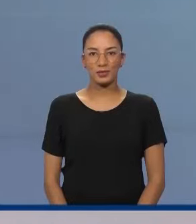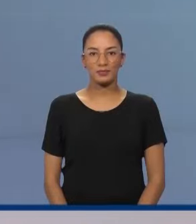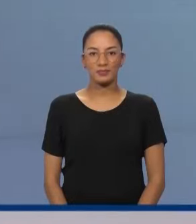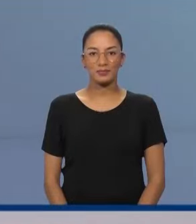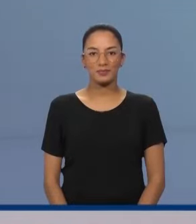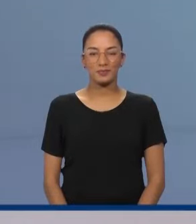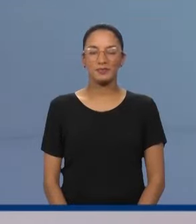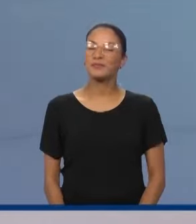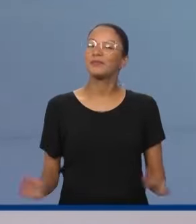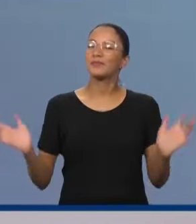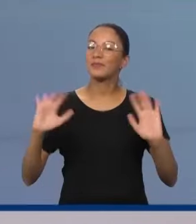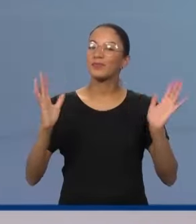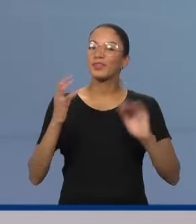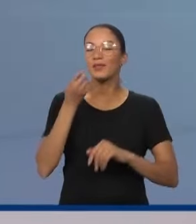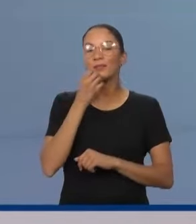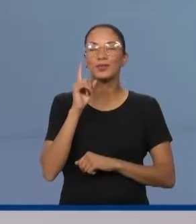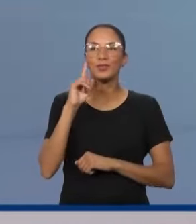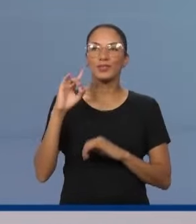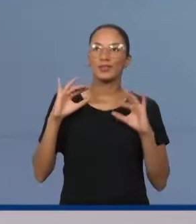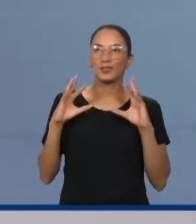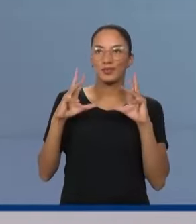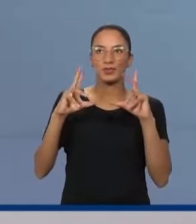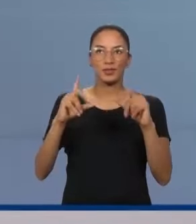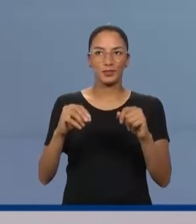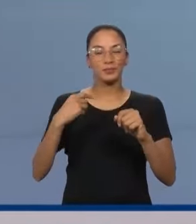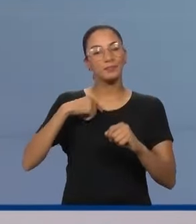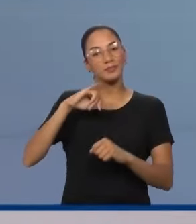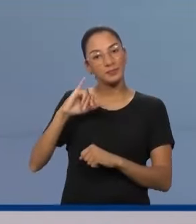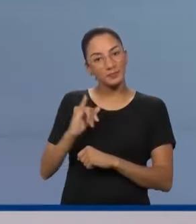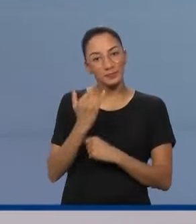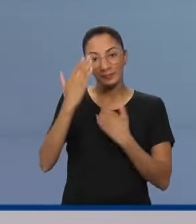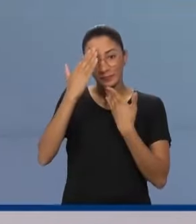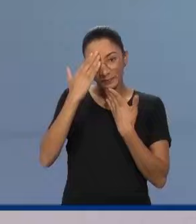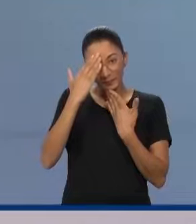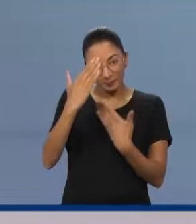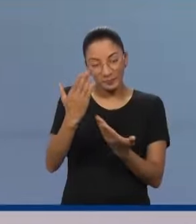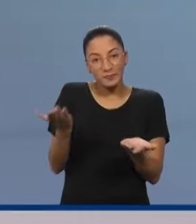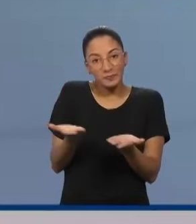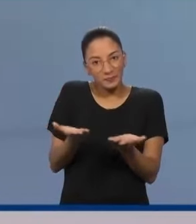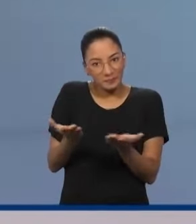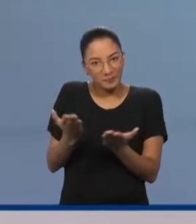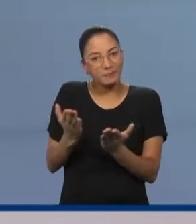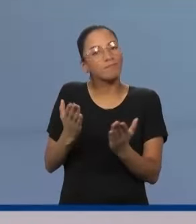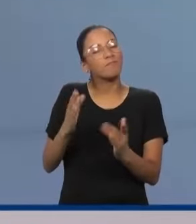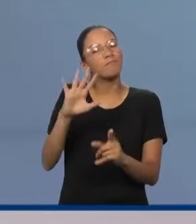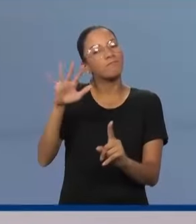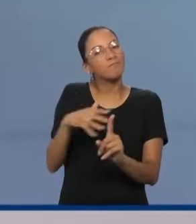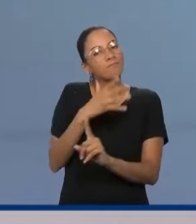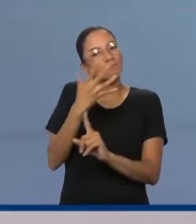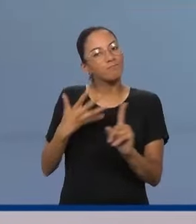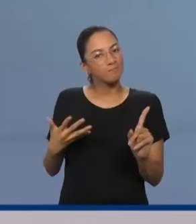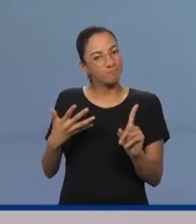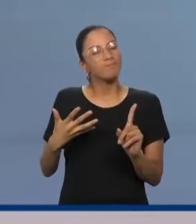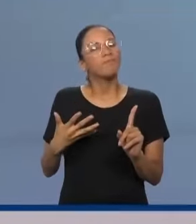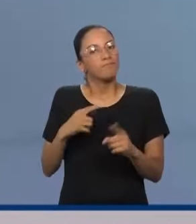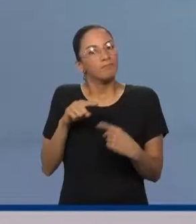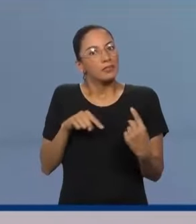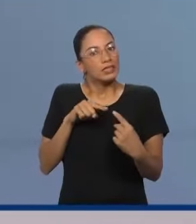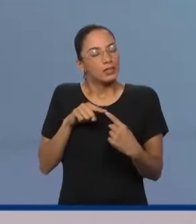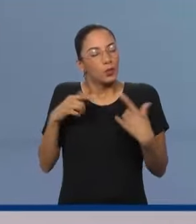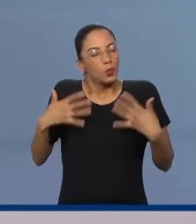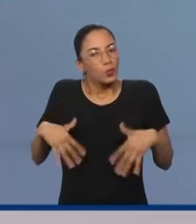Bom dia a todos. Também gostaria muito de agradecer aqui por essa menção honrosa. Acho que a Enalta vem trilhando um caminho aí. Esse foi o nosso